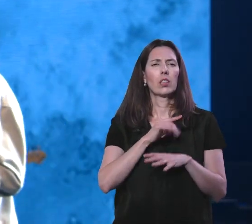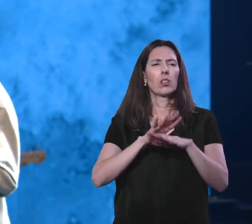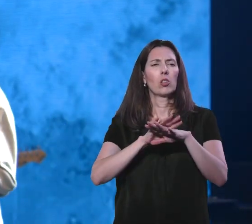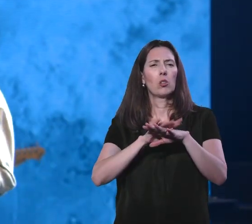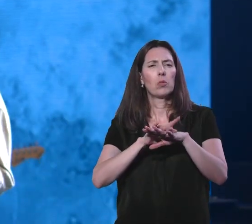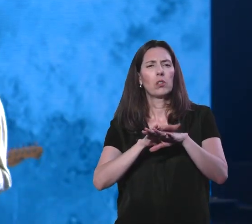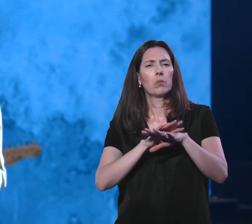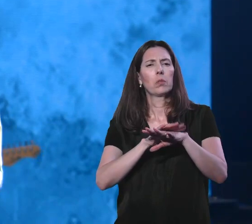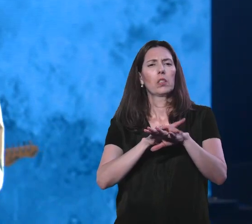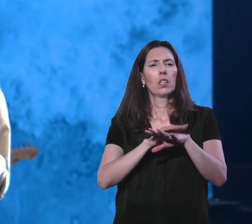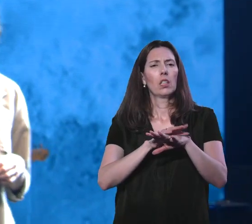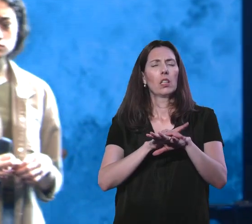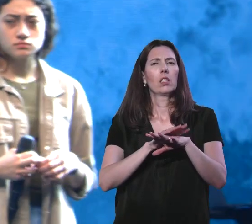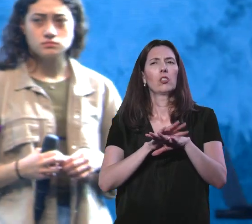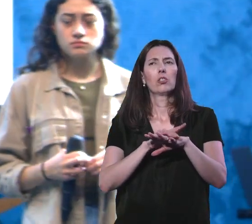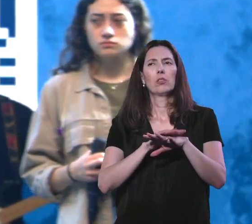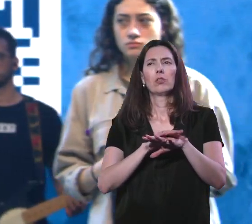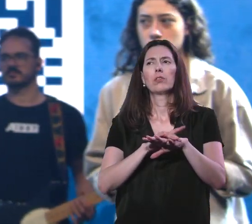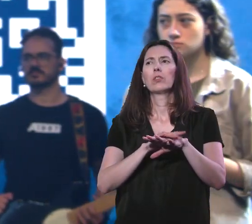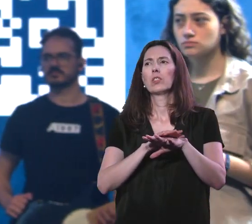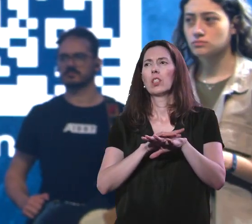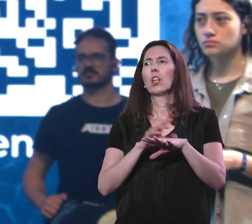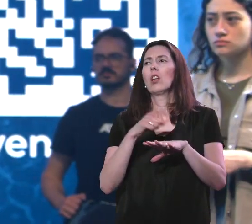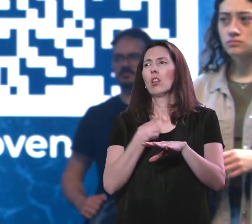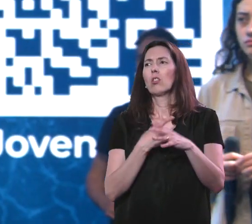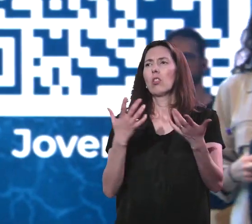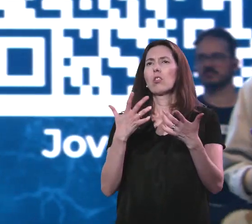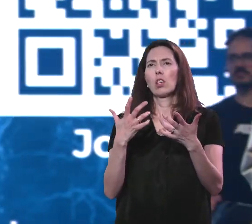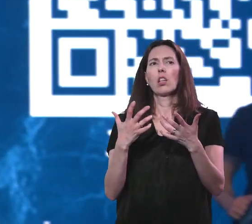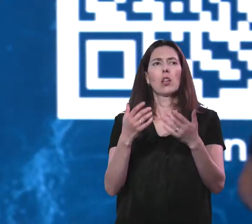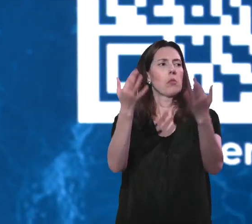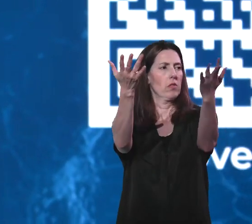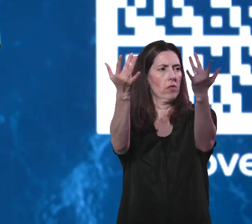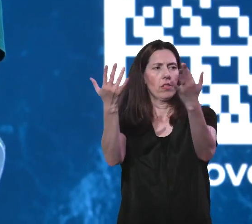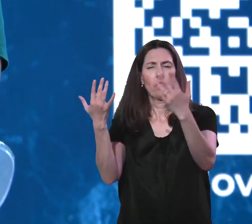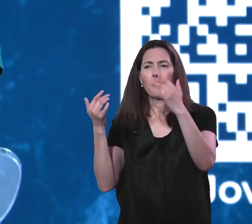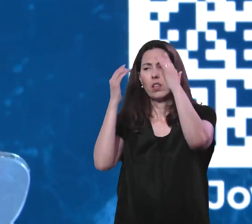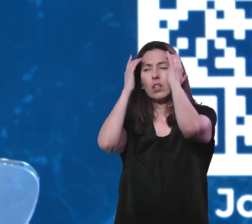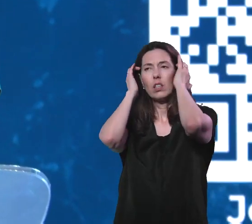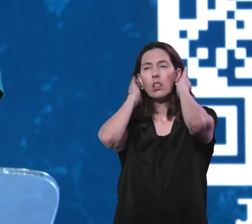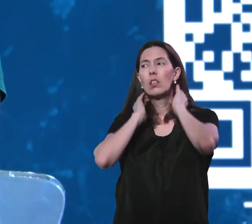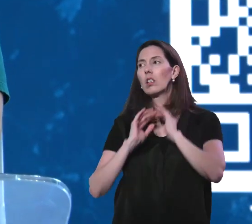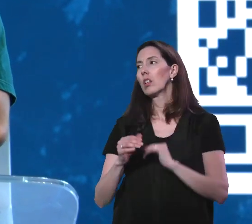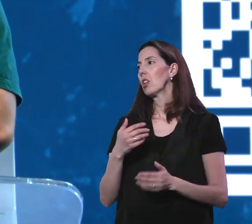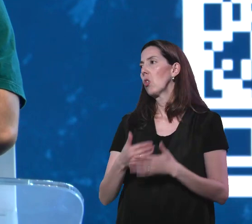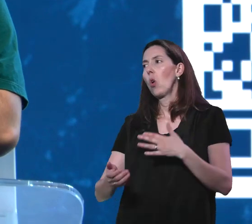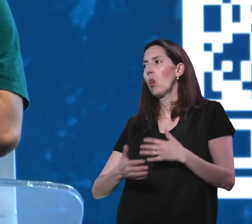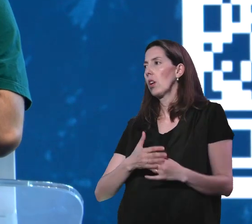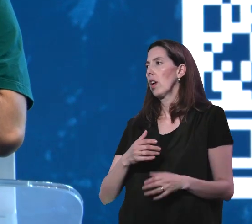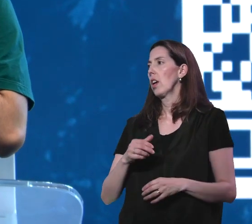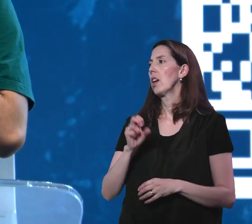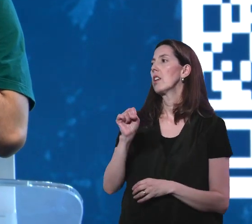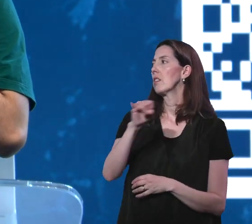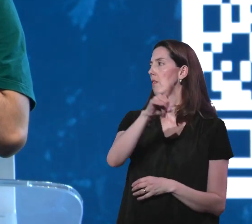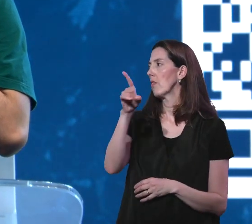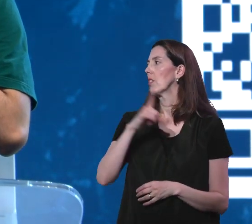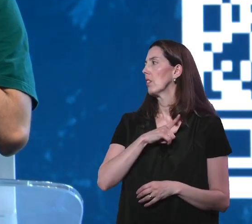se você tem alguma enfermidade, pode vir. Pode vir com qualquer adolescente aqui, eles vão orar por você. Venha,